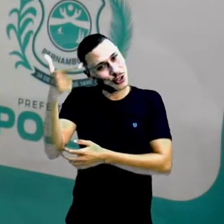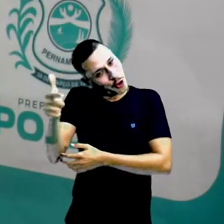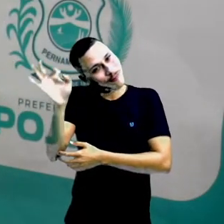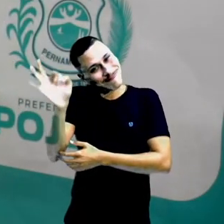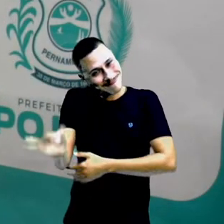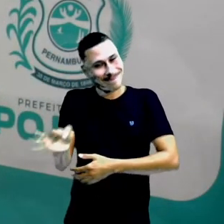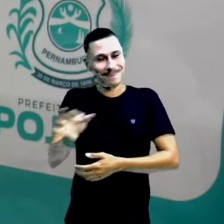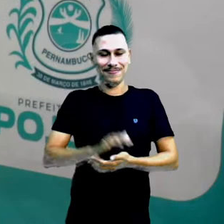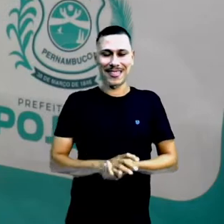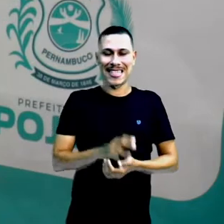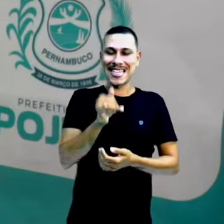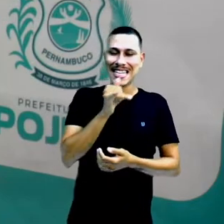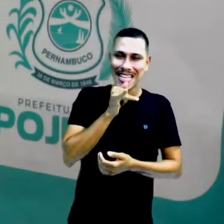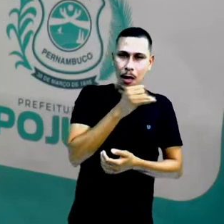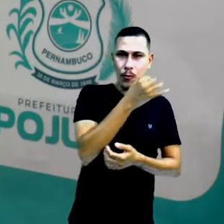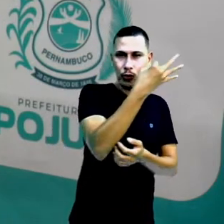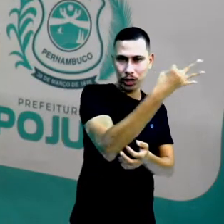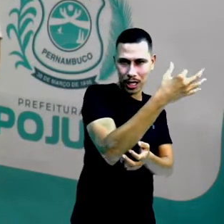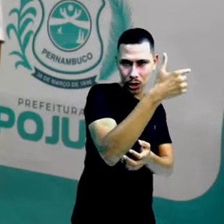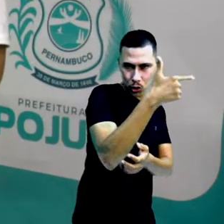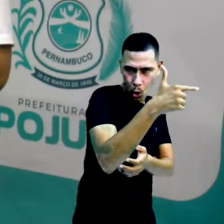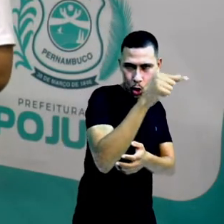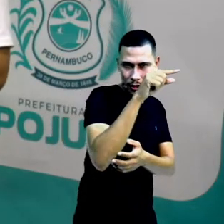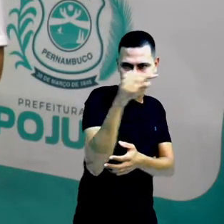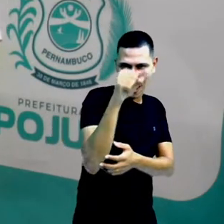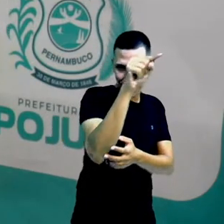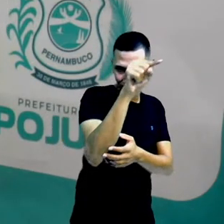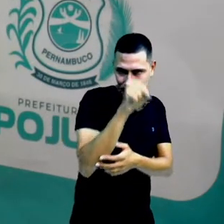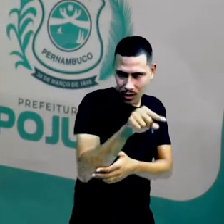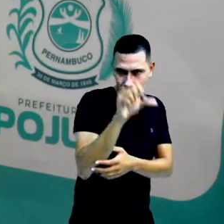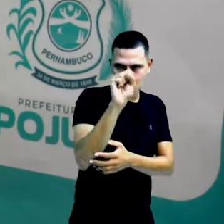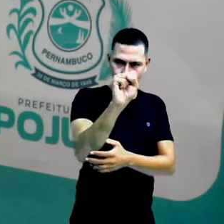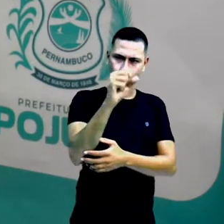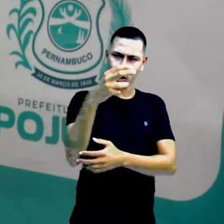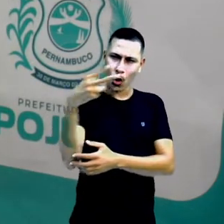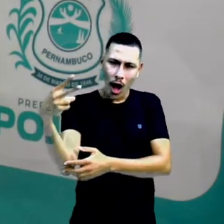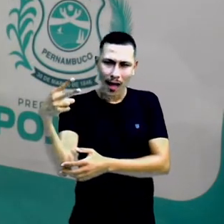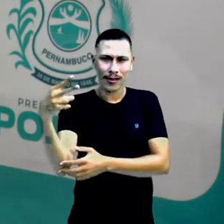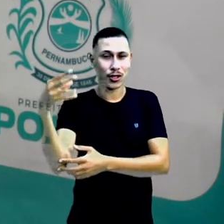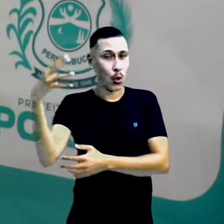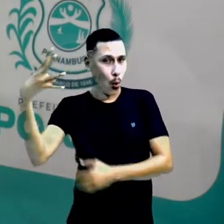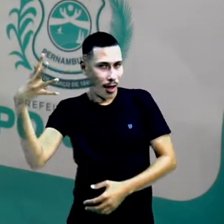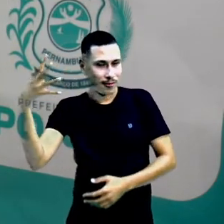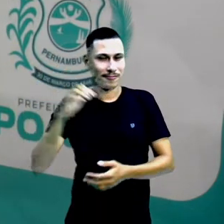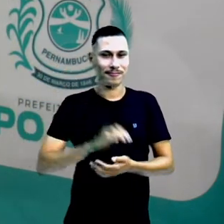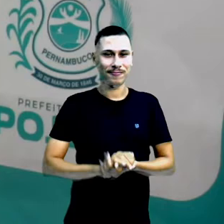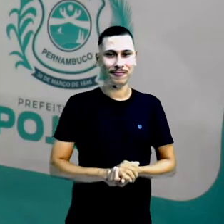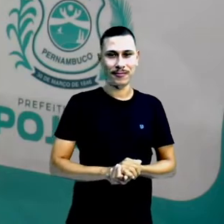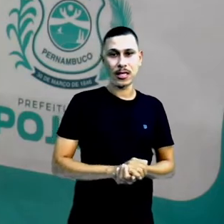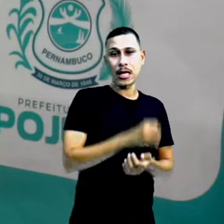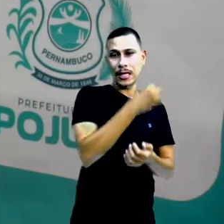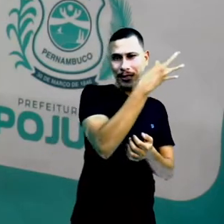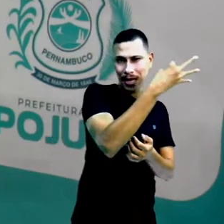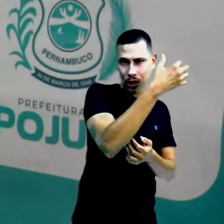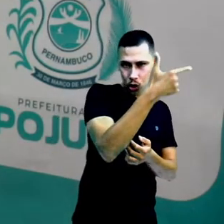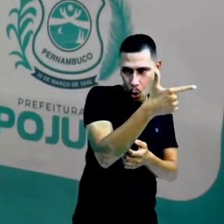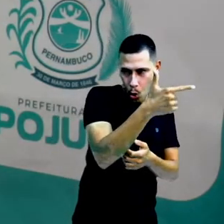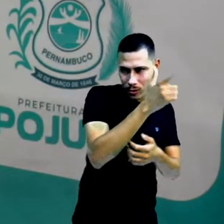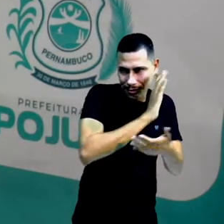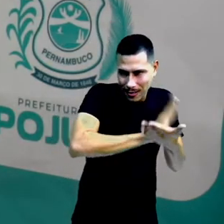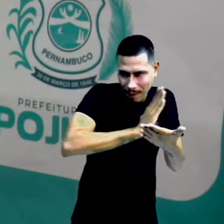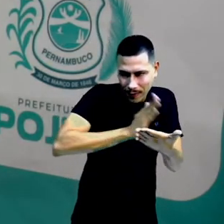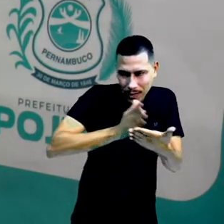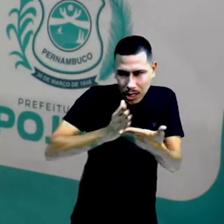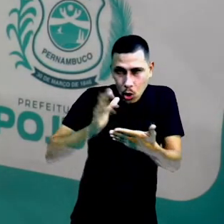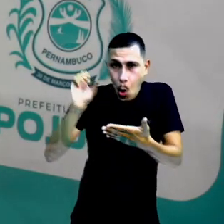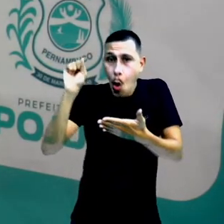Se eu tenho 32 dividido por 8, o resultado é 4. Eu tenho 32, eu vou dividir em 8 partes